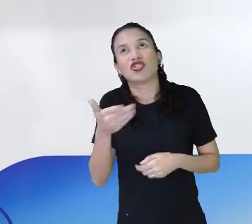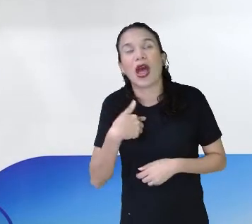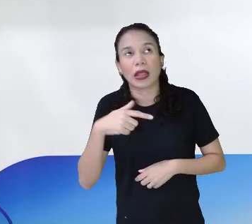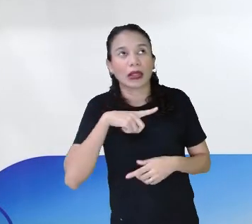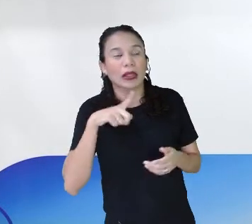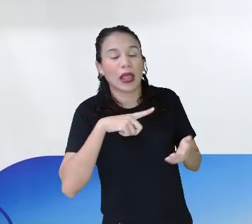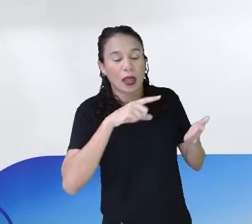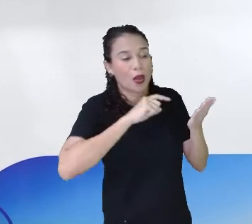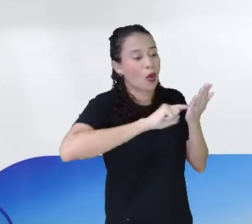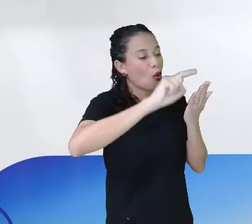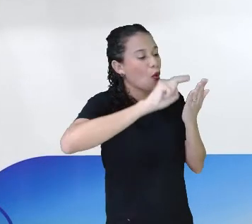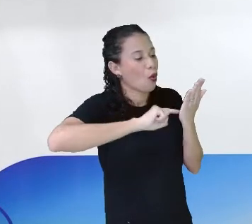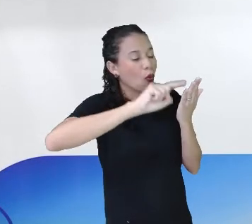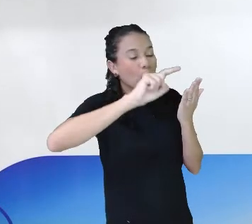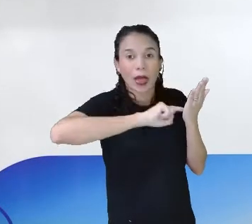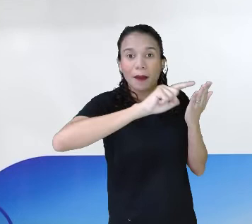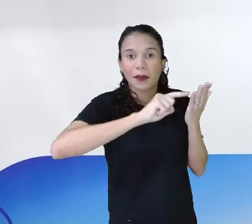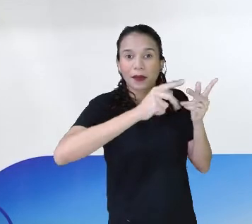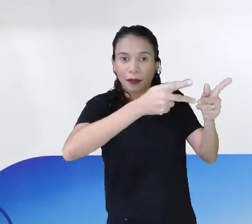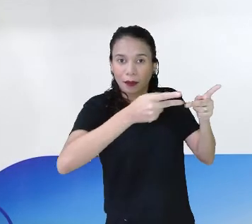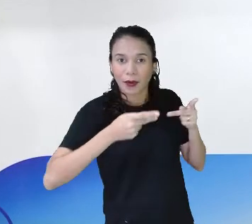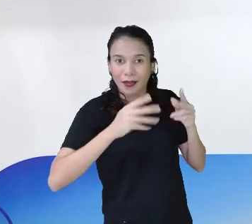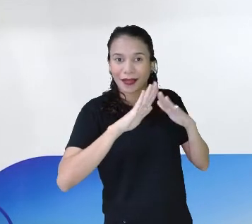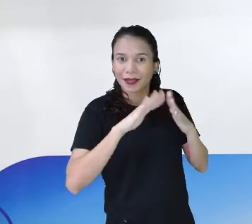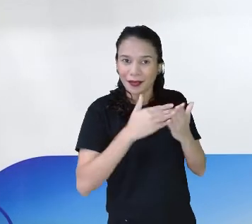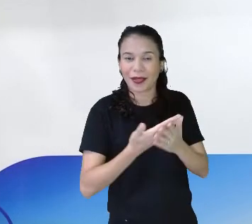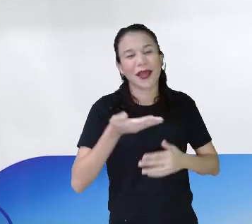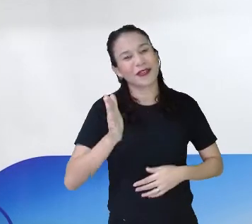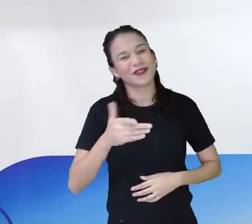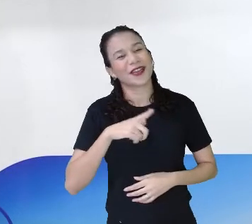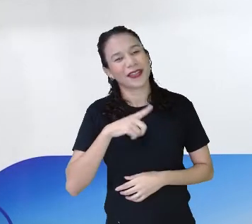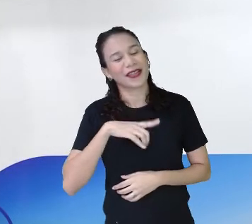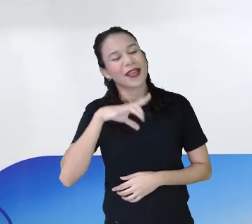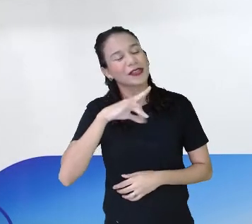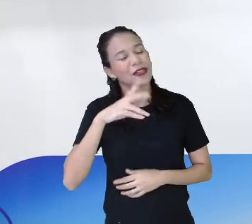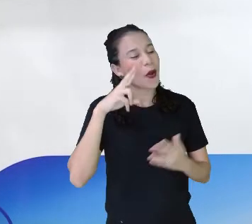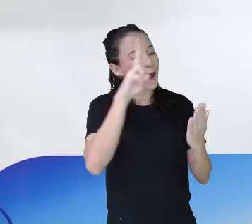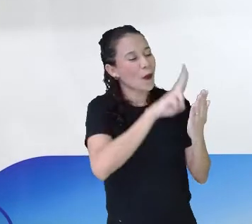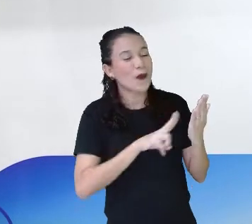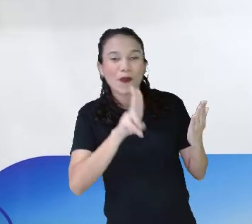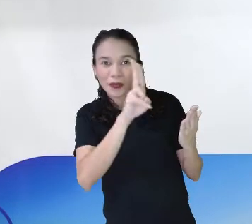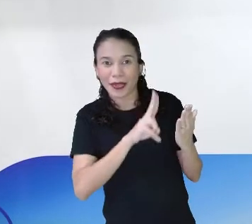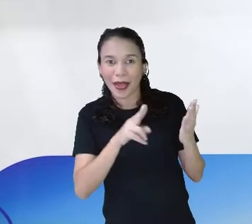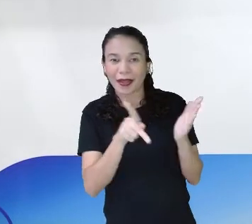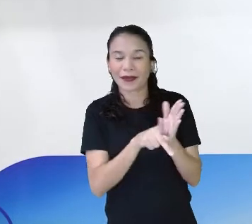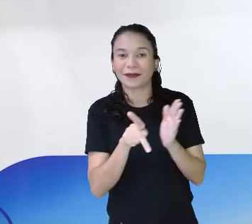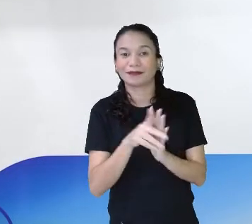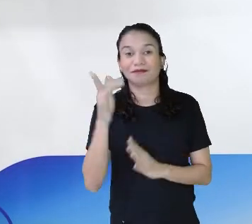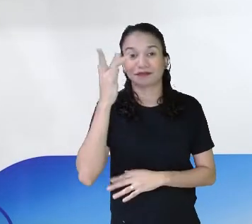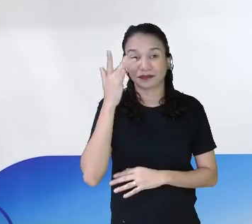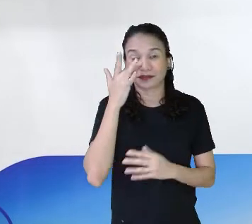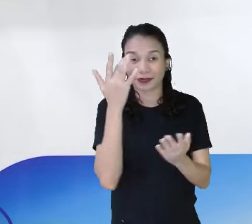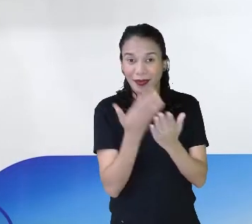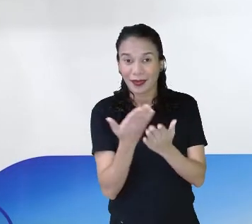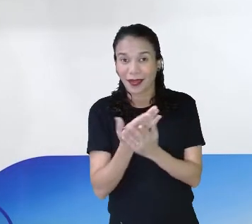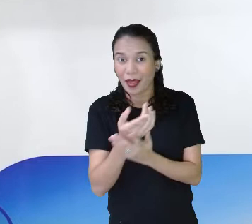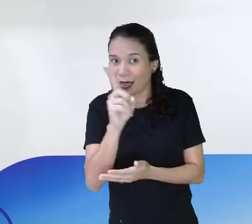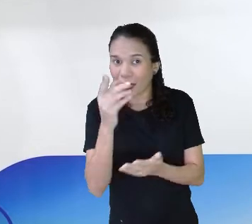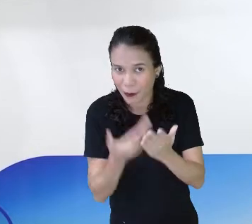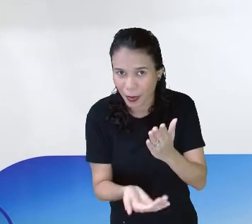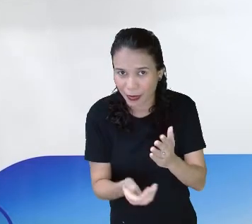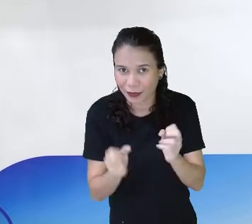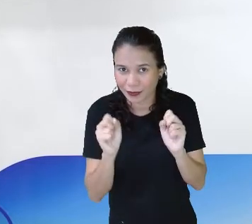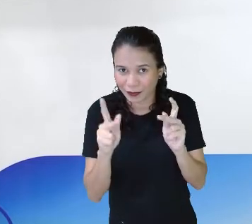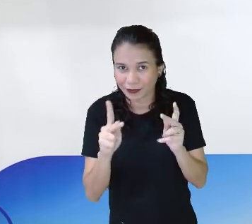tablet aí que recebeu na escola, já tem esse aplicativo, é só acessar, tá certo? Assiste a aula, não deixa de